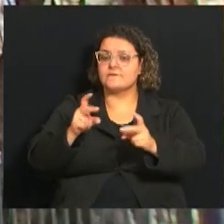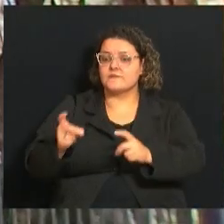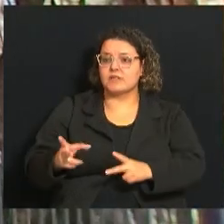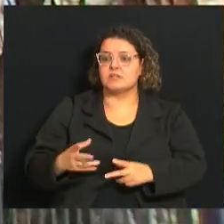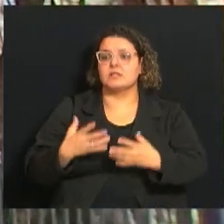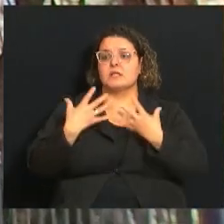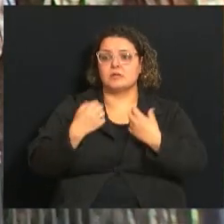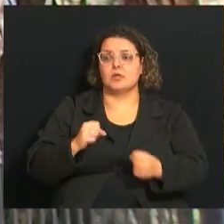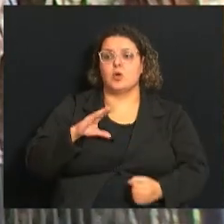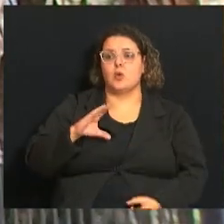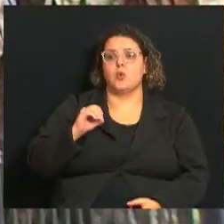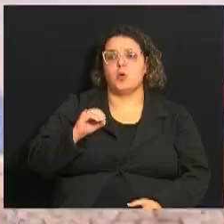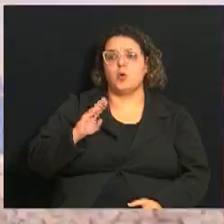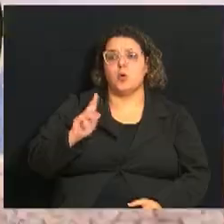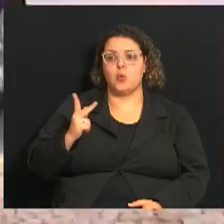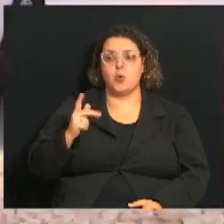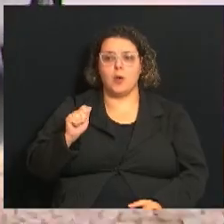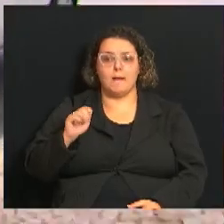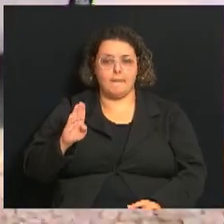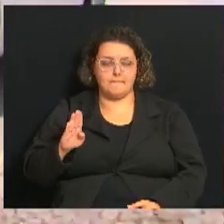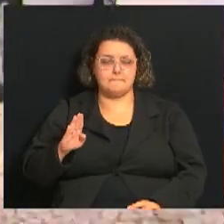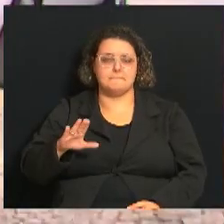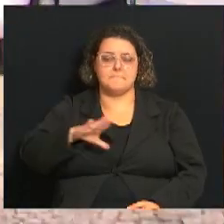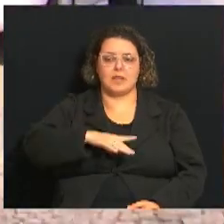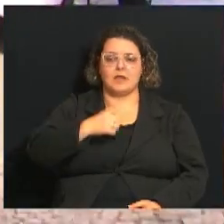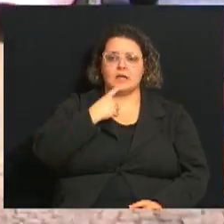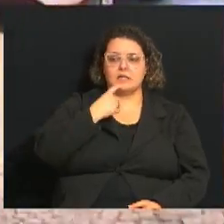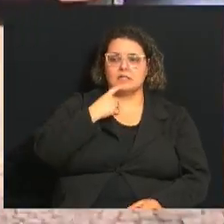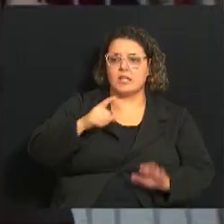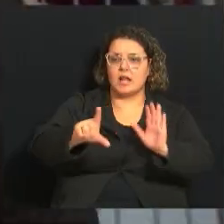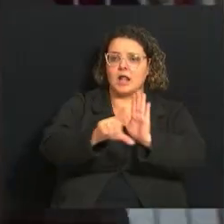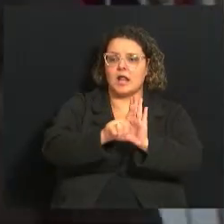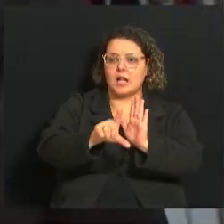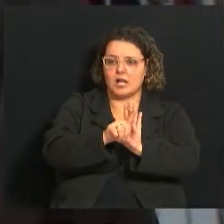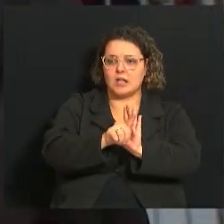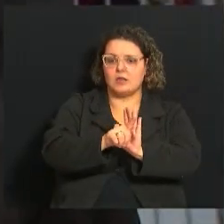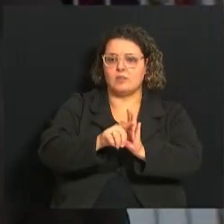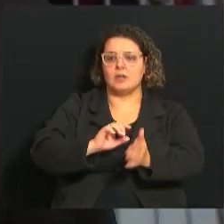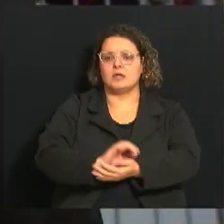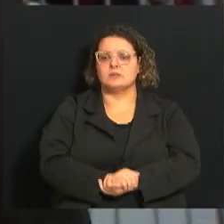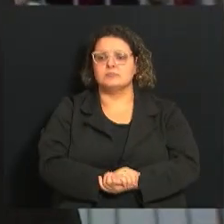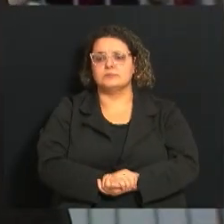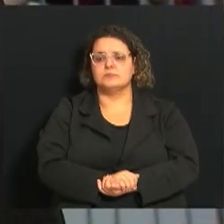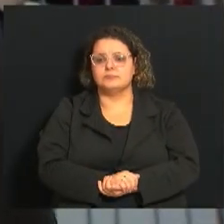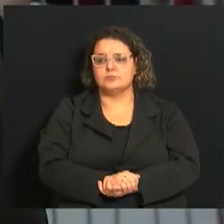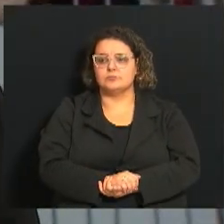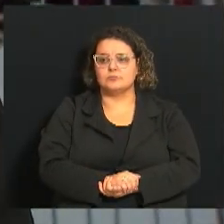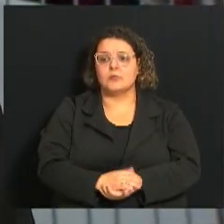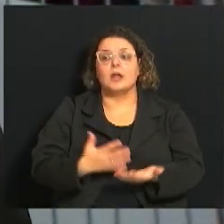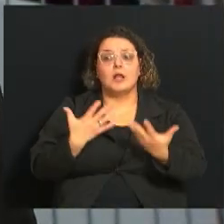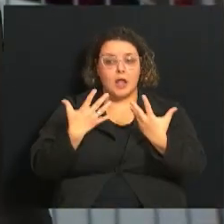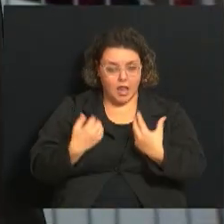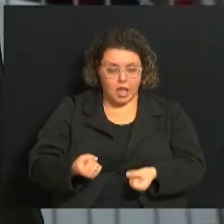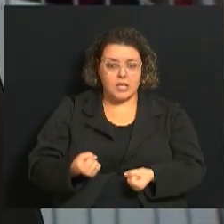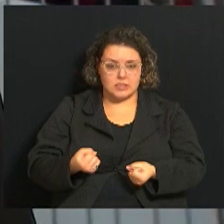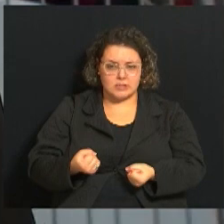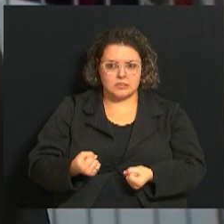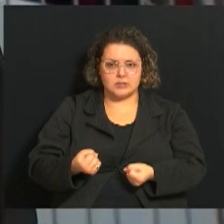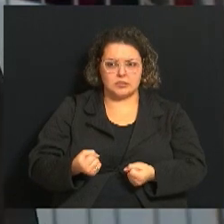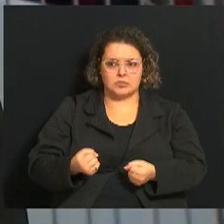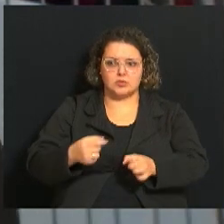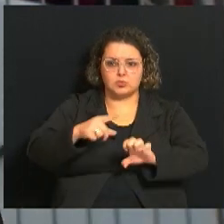Coab Campinas na contrapartida prevista na lei do ERIS Coab. A Coab ela recebe em contrapartida do